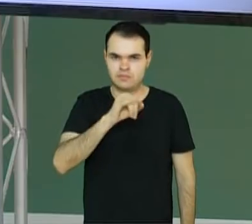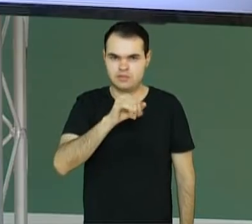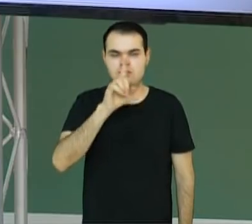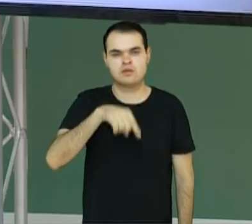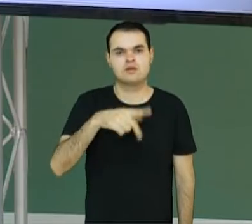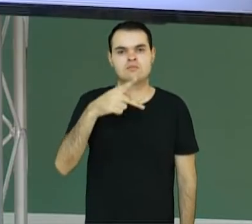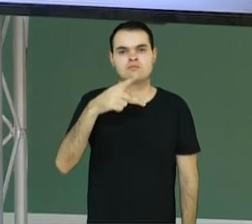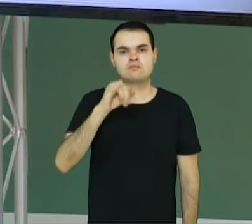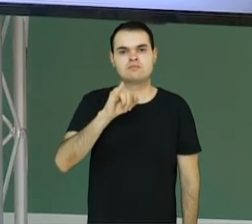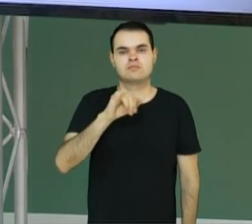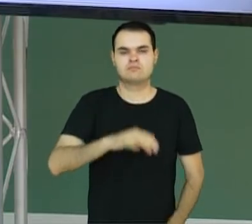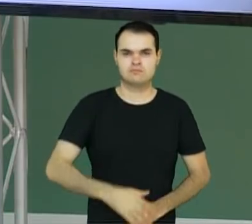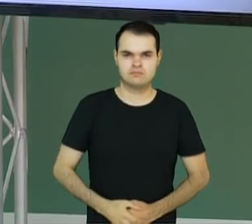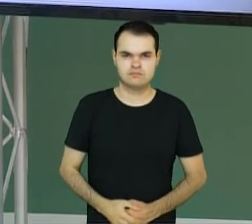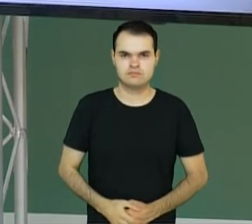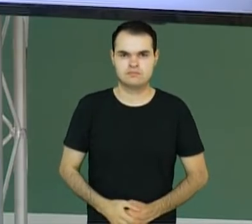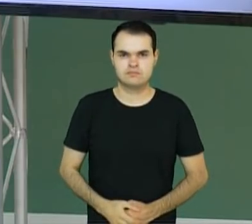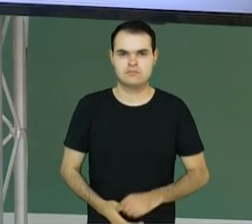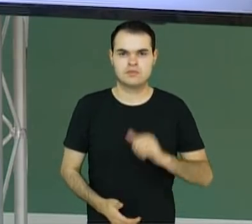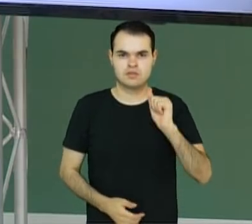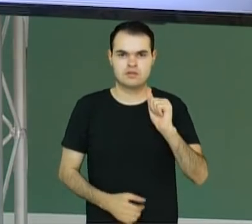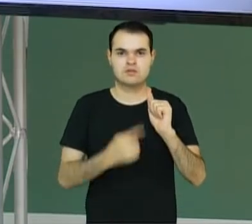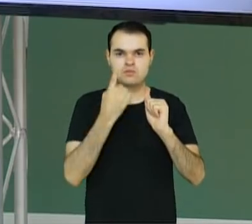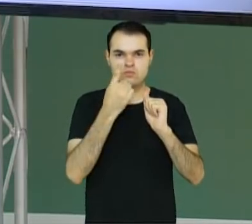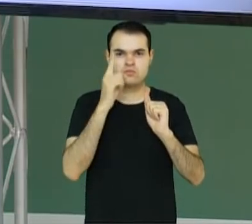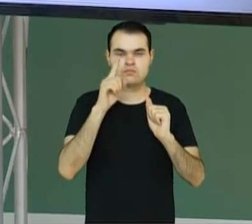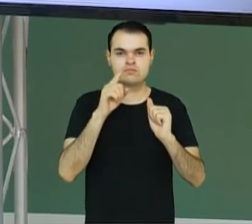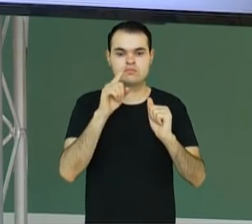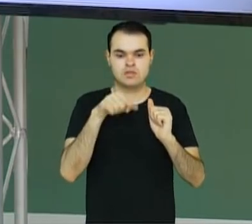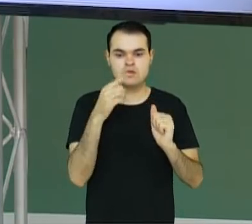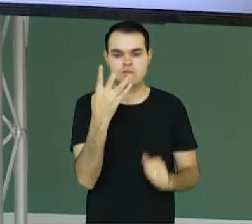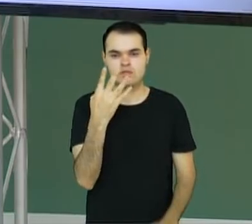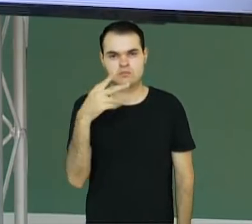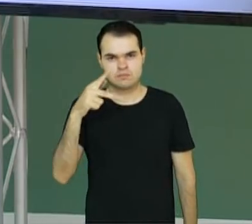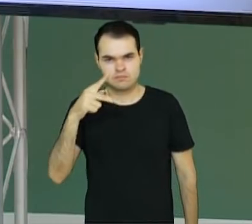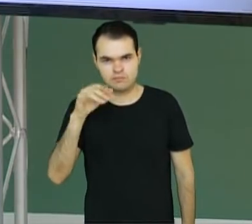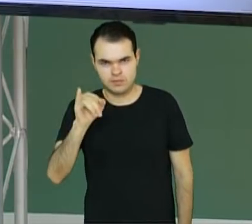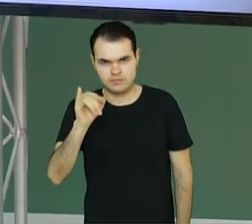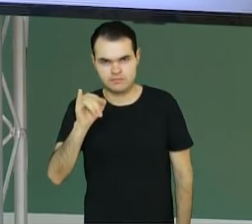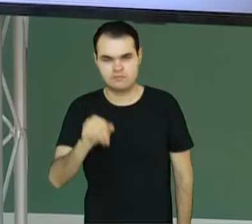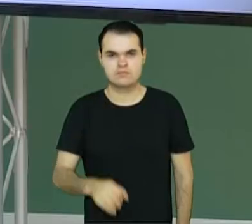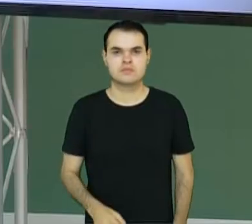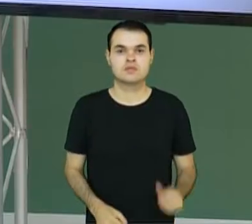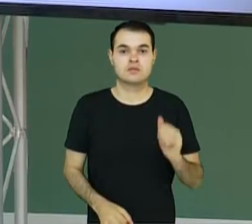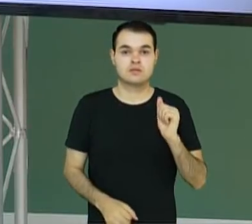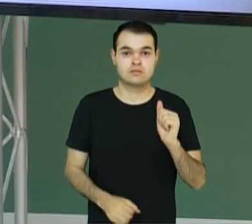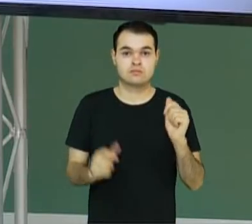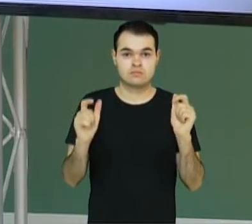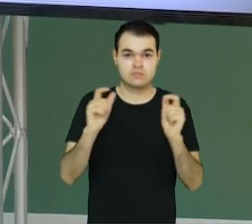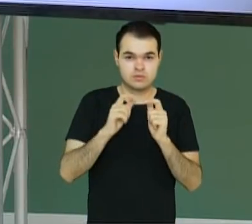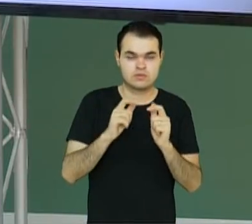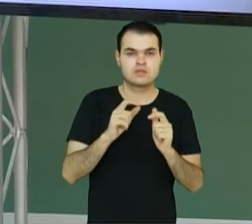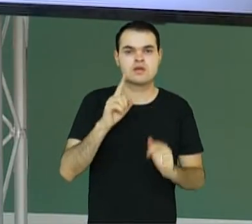Então guarde aí. A área 1 do círculo maior é 4π. A área do círculo menor é π. Beleza?